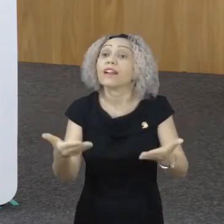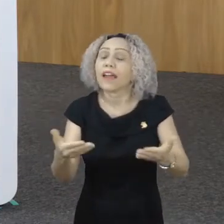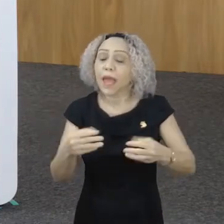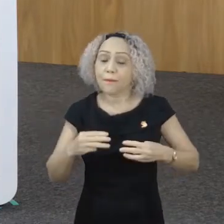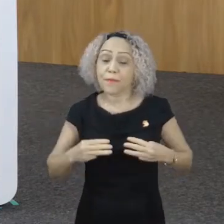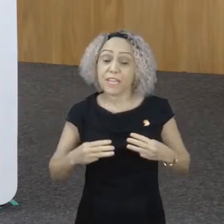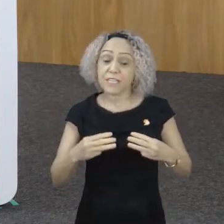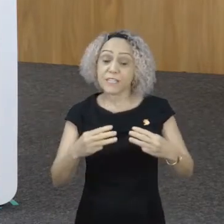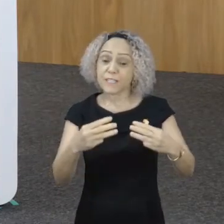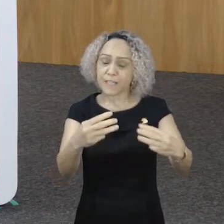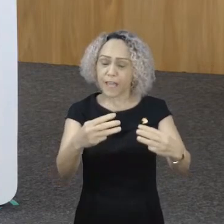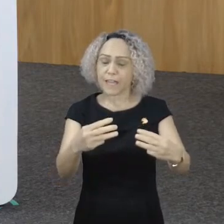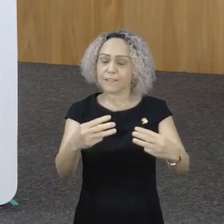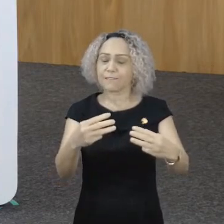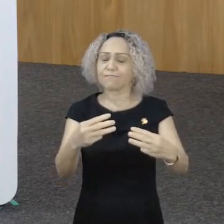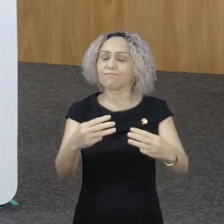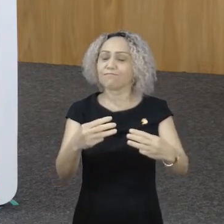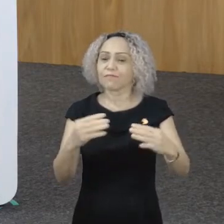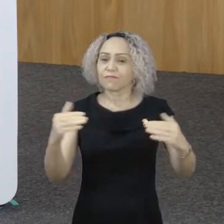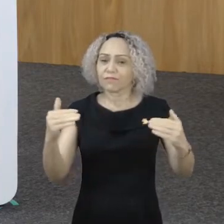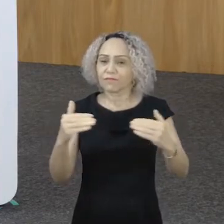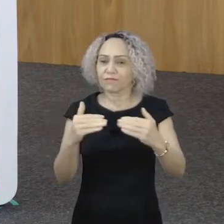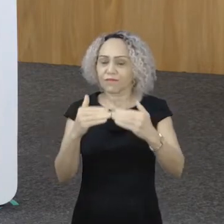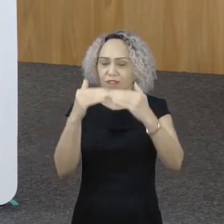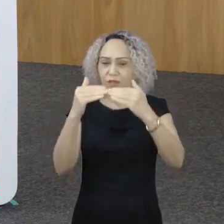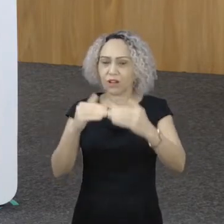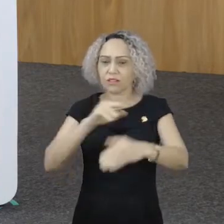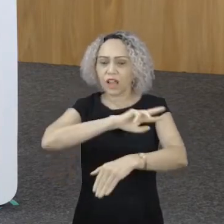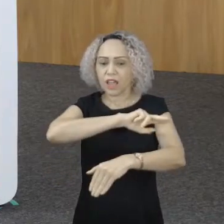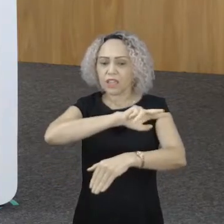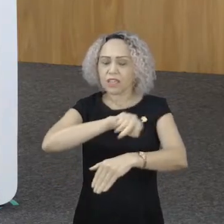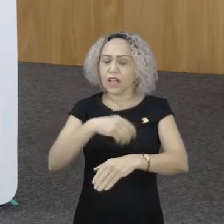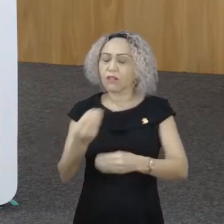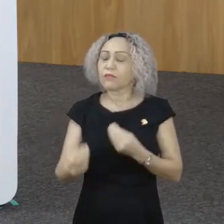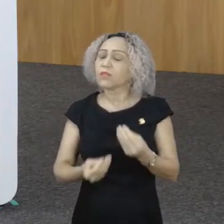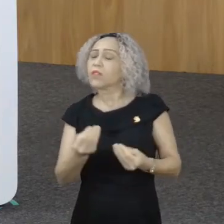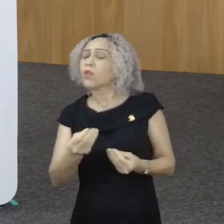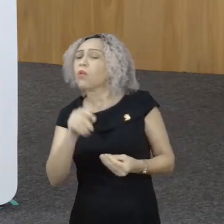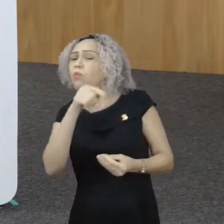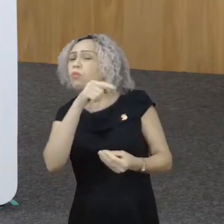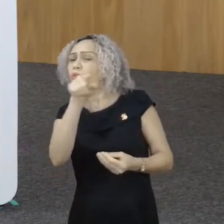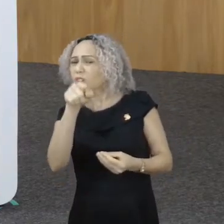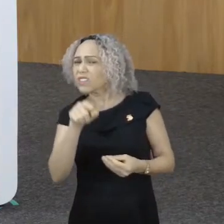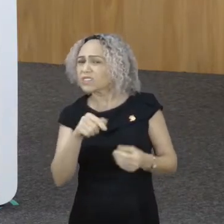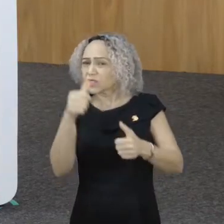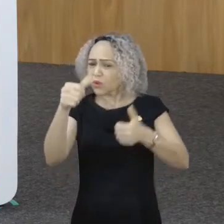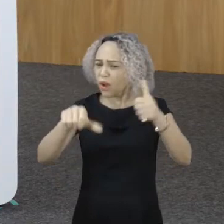do PT na promoção da igualdade racial, na luta contra o racismo?